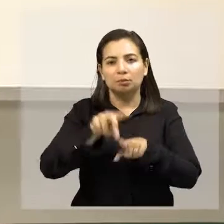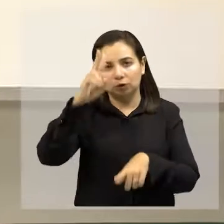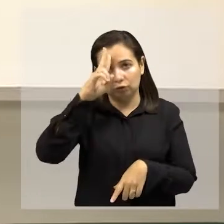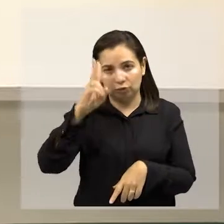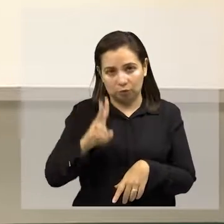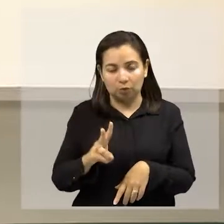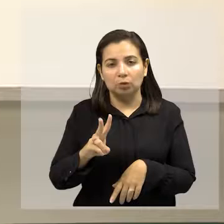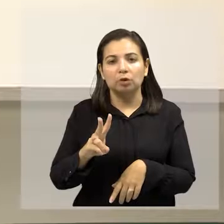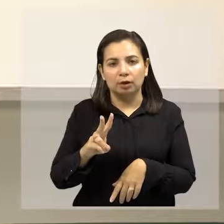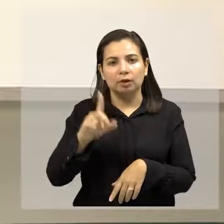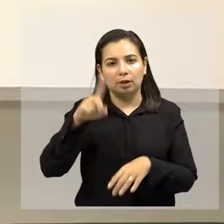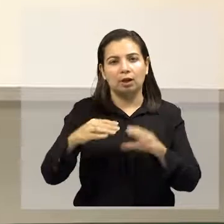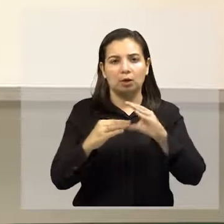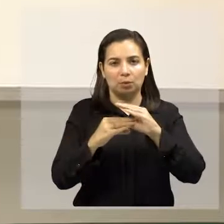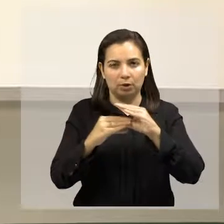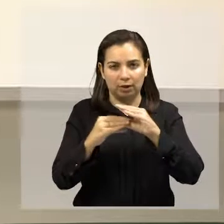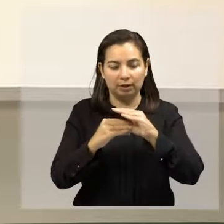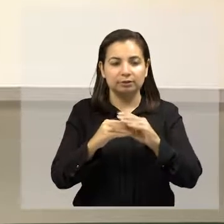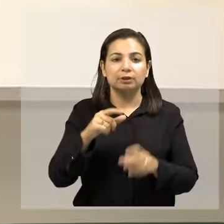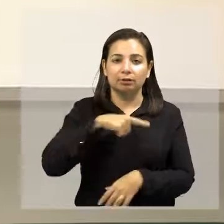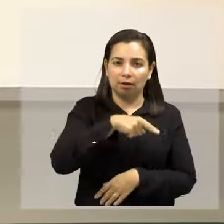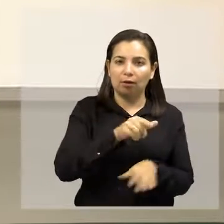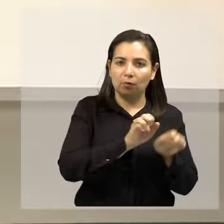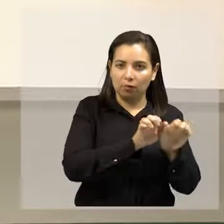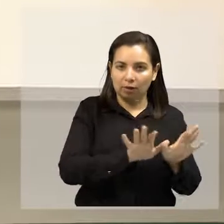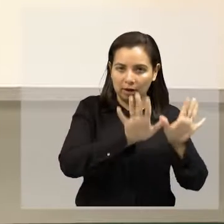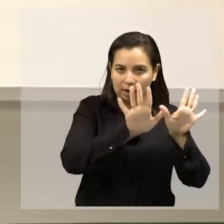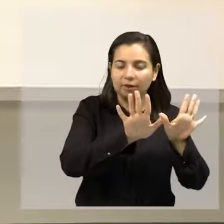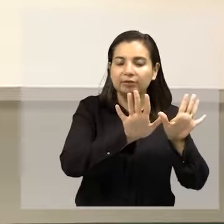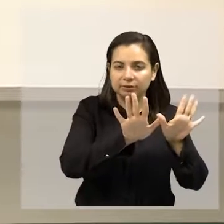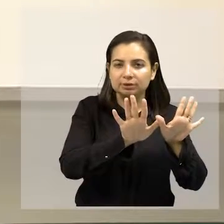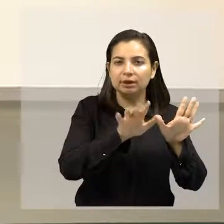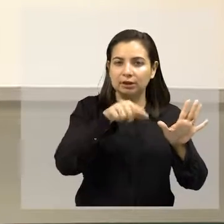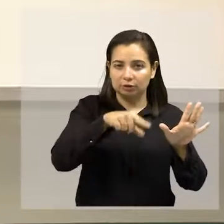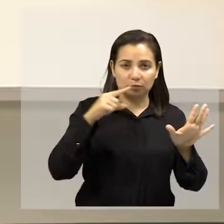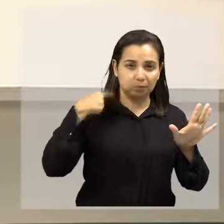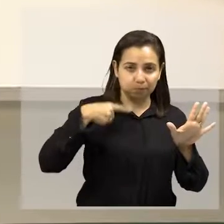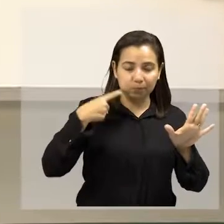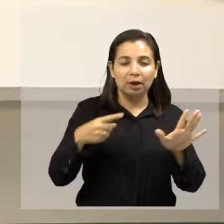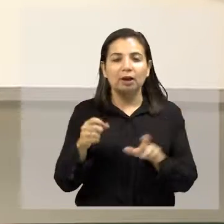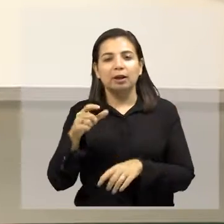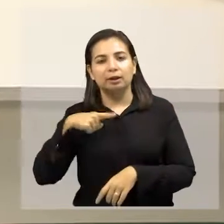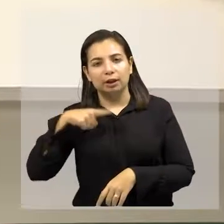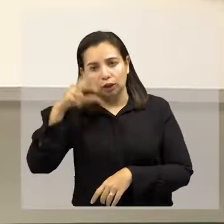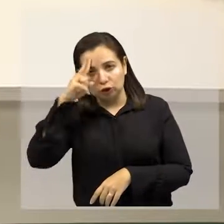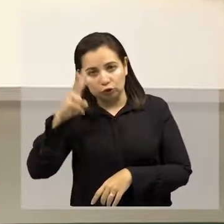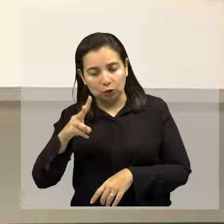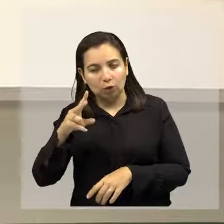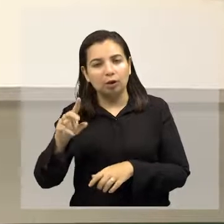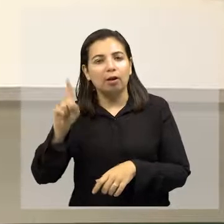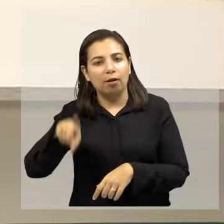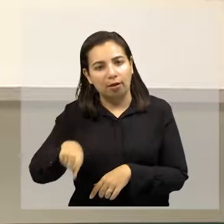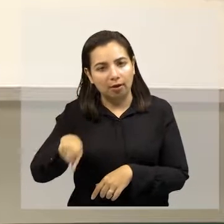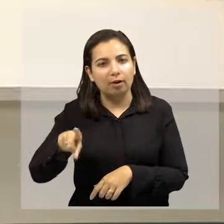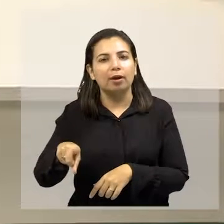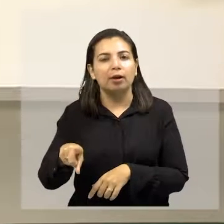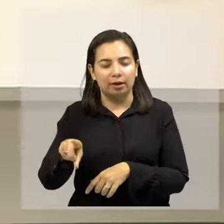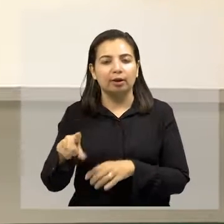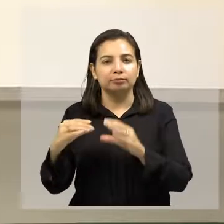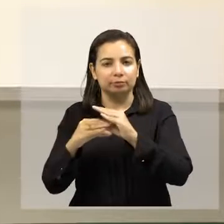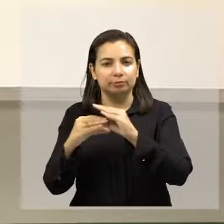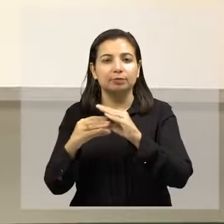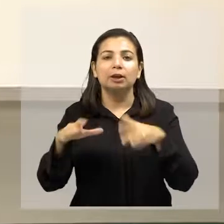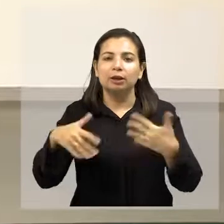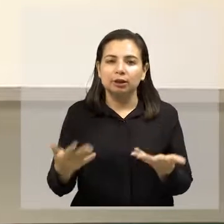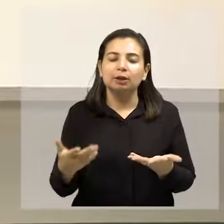Universidade Estadual do Ceará. Bacharel em Direito pela UFC e formado em História pela Universidade Estadual do Ceará. E a gente está abordando temas